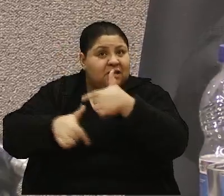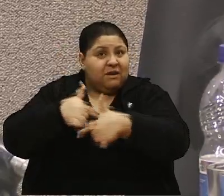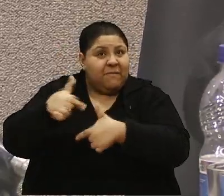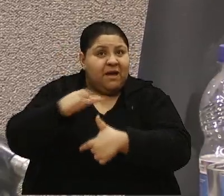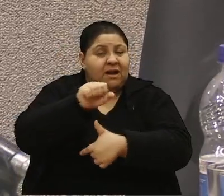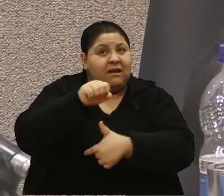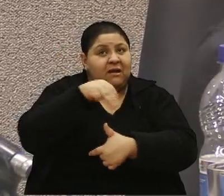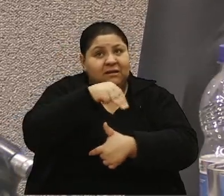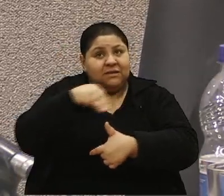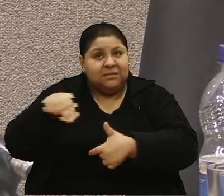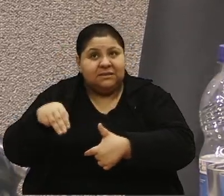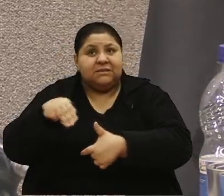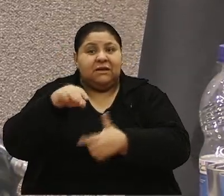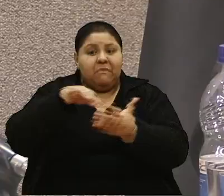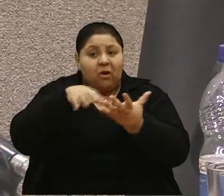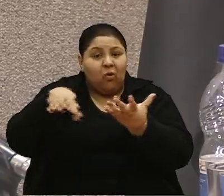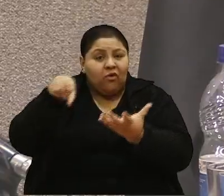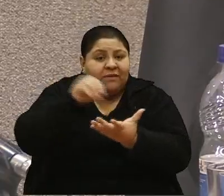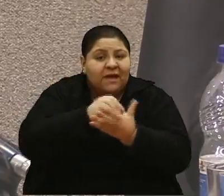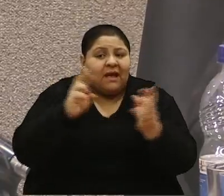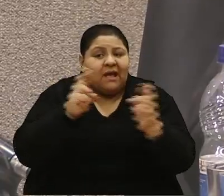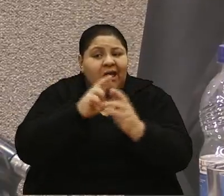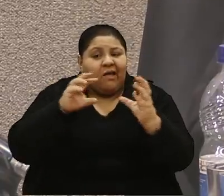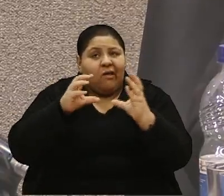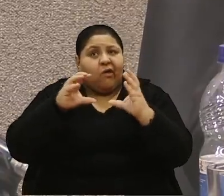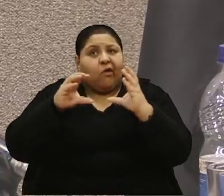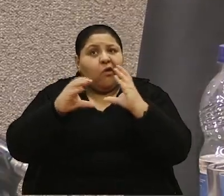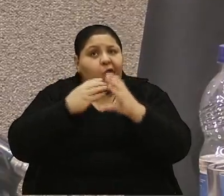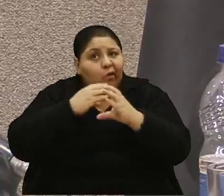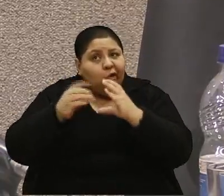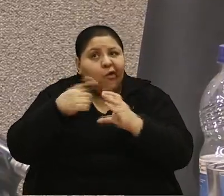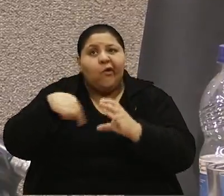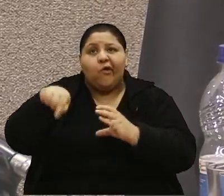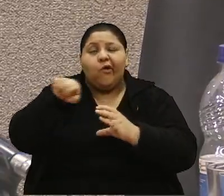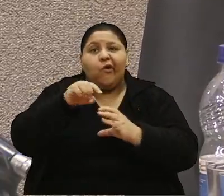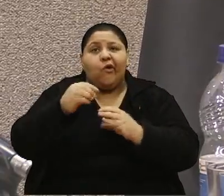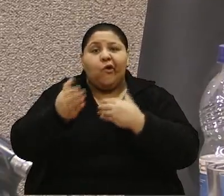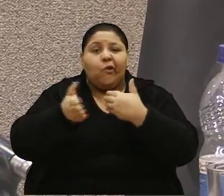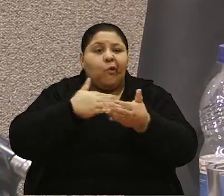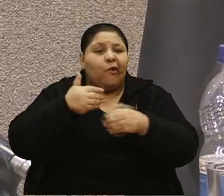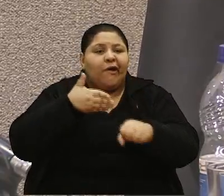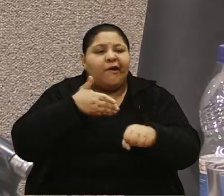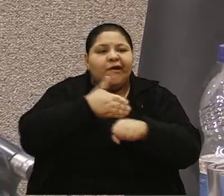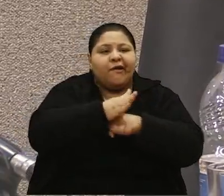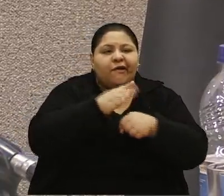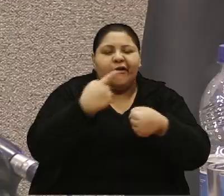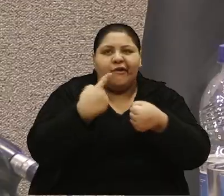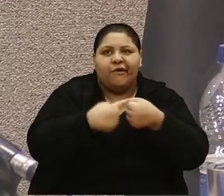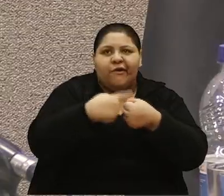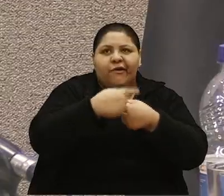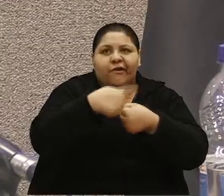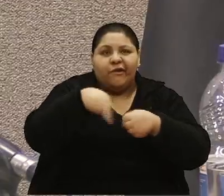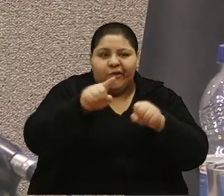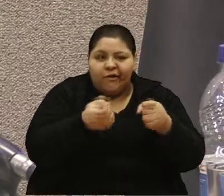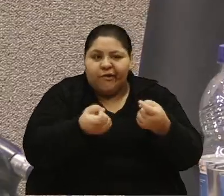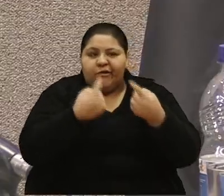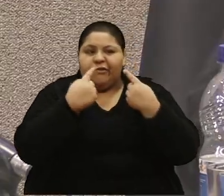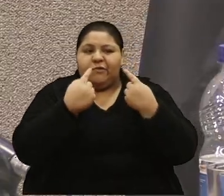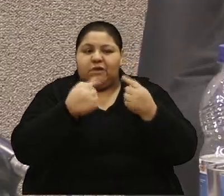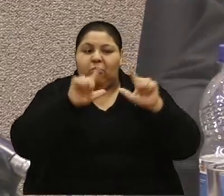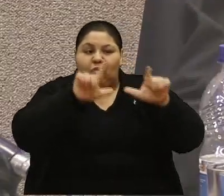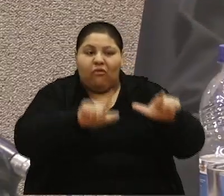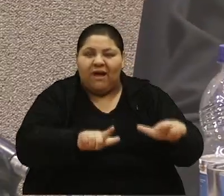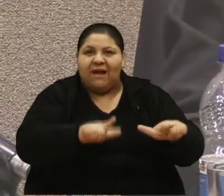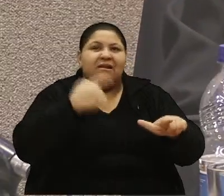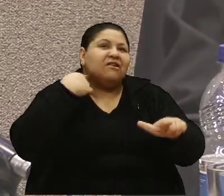Codeca, Gestão Urbana, Relações Comunitárias, para que nós não... Qualquer acesso da cidade, a gente perceba um grande lixão. Então, é